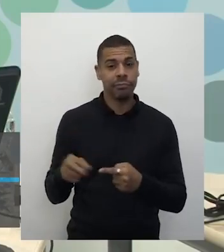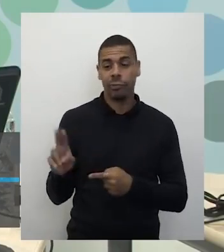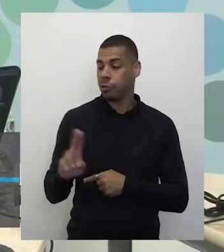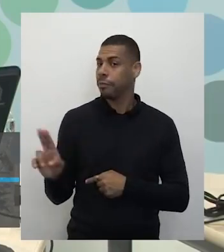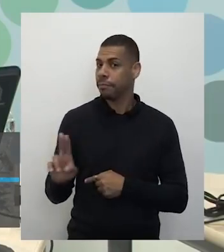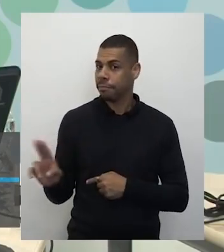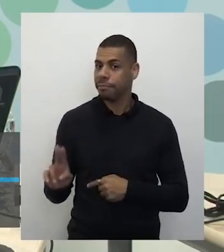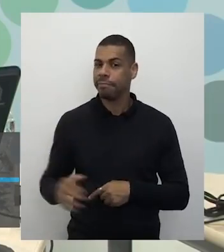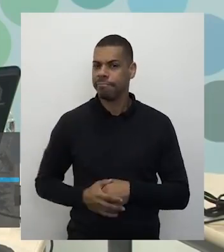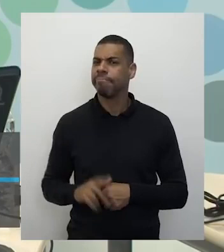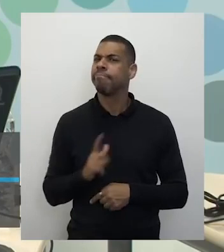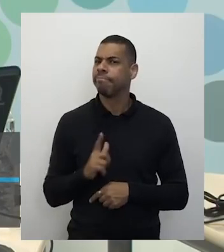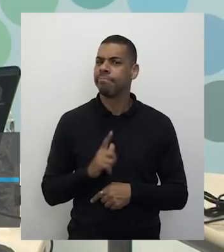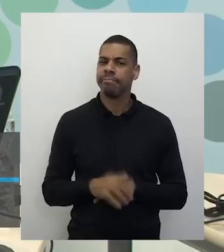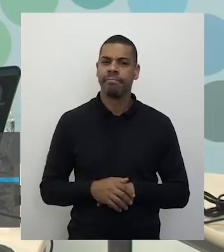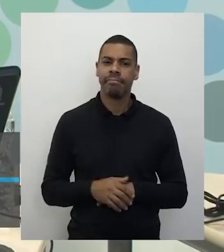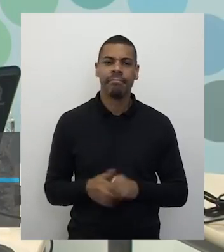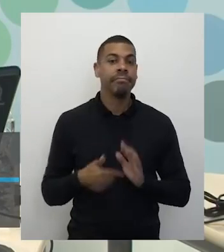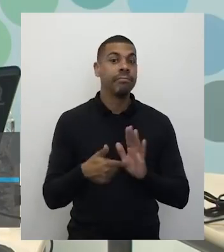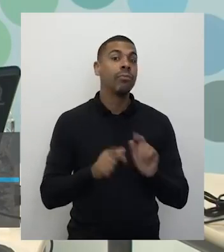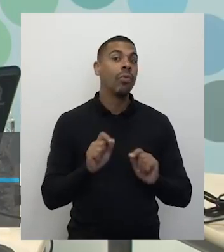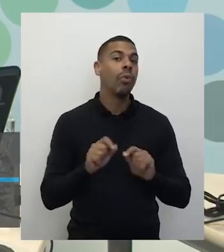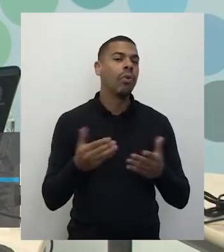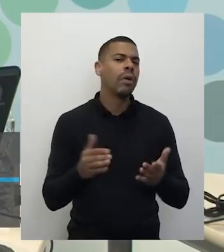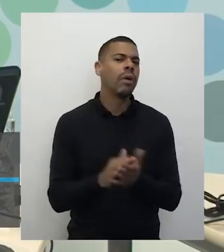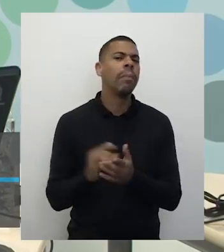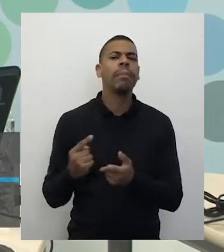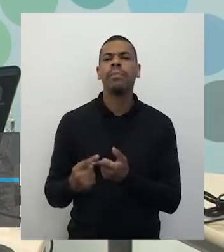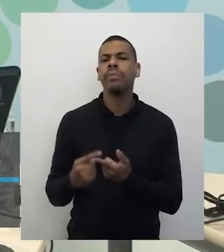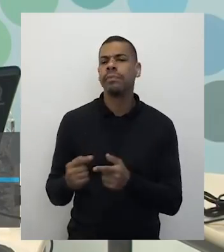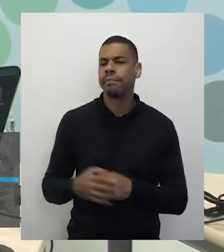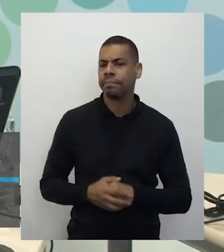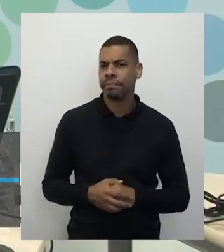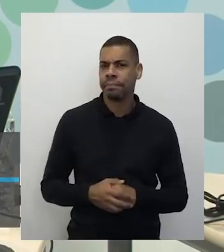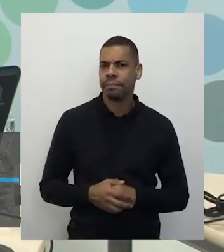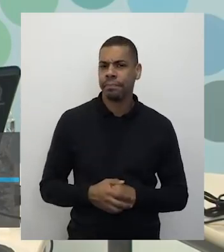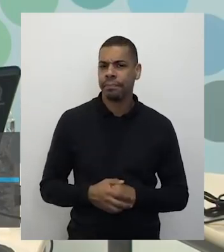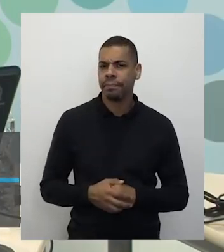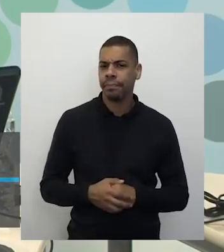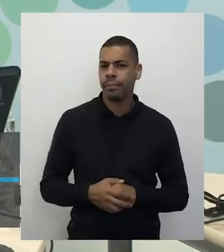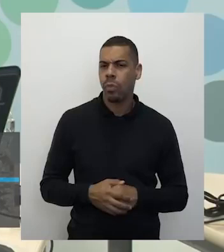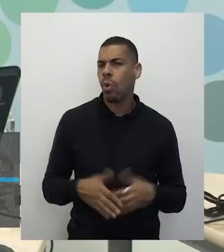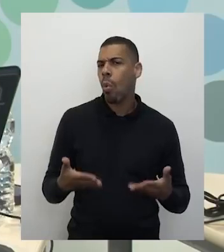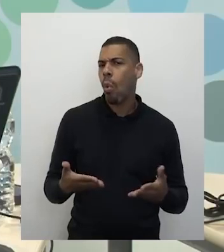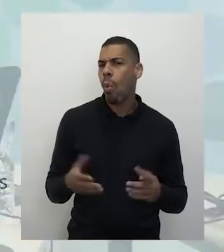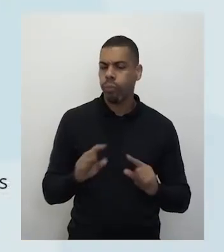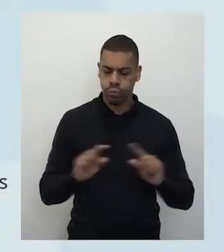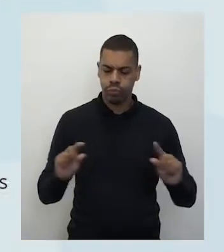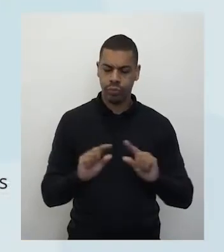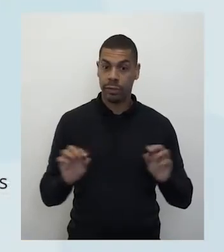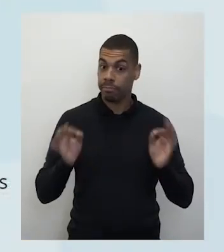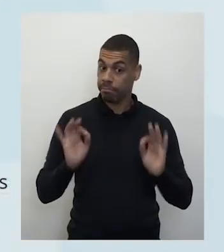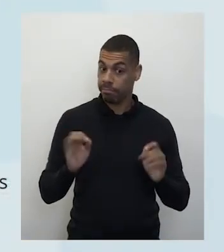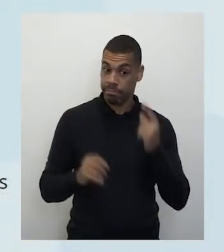tem muito mais, gente. Mas o Minha Sofá é famoso. Por quê? Então, primeiro, qual que é a forma correta? Tá certinho,